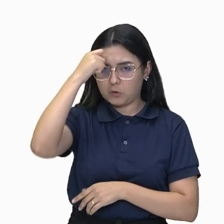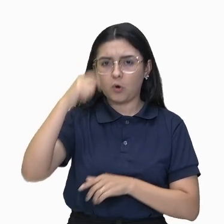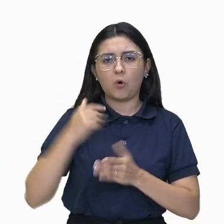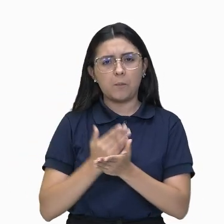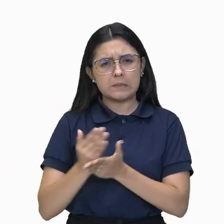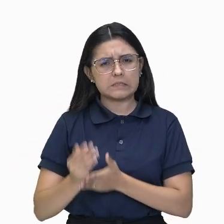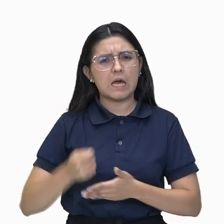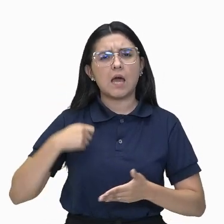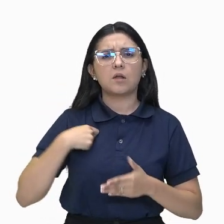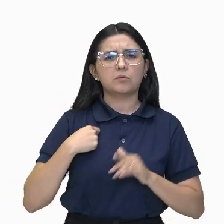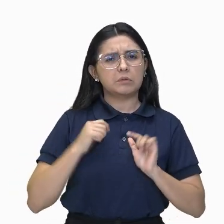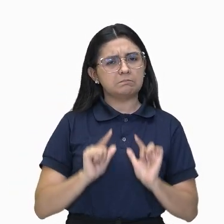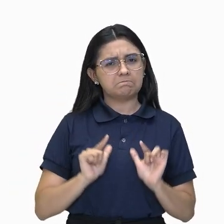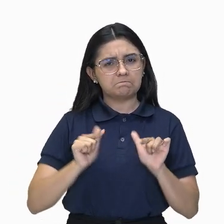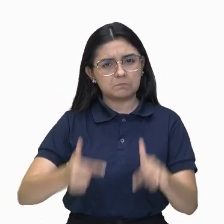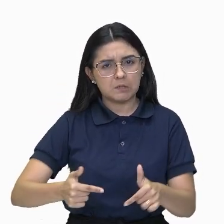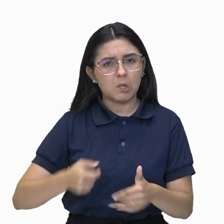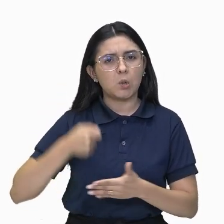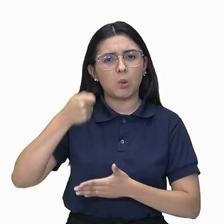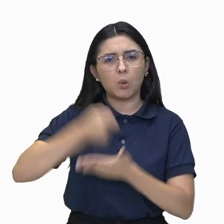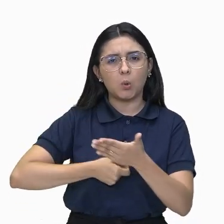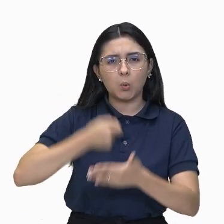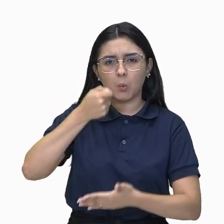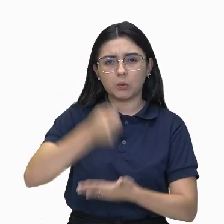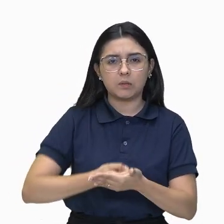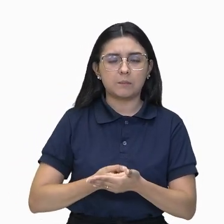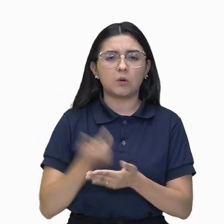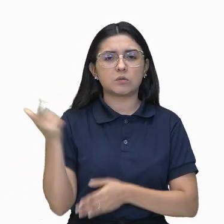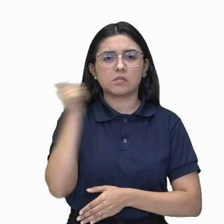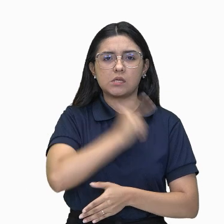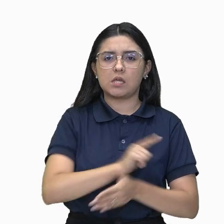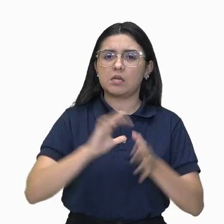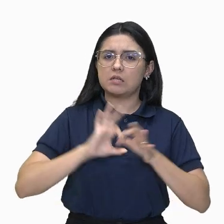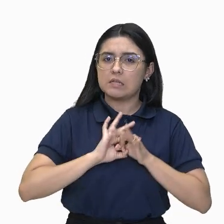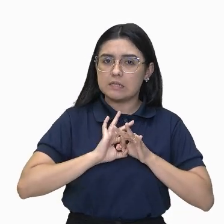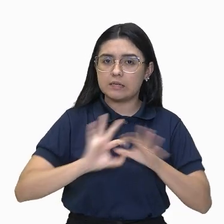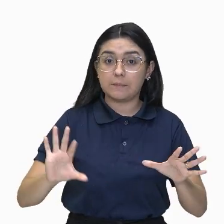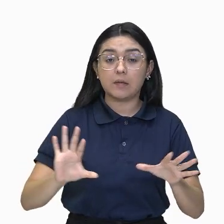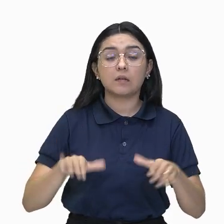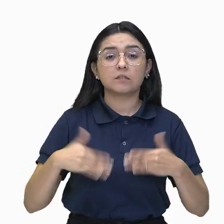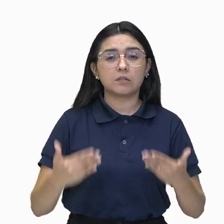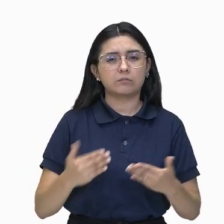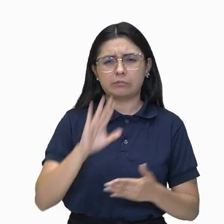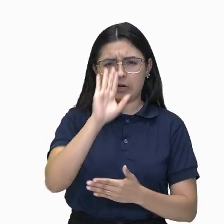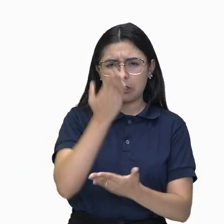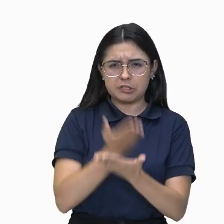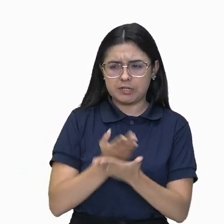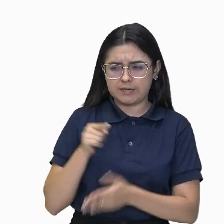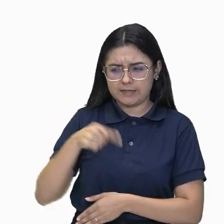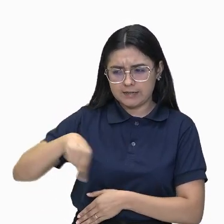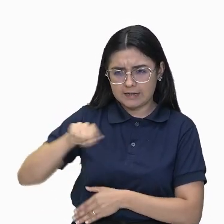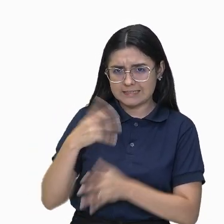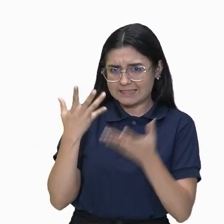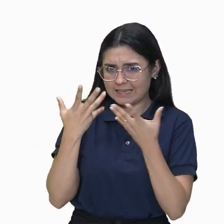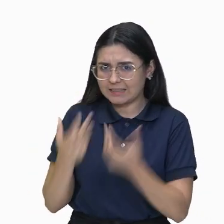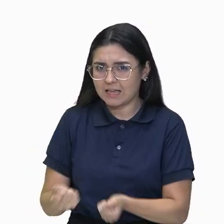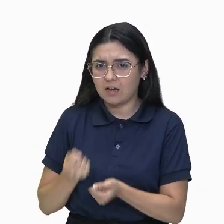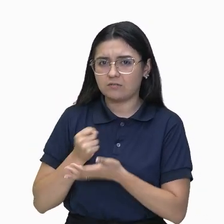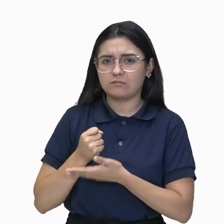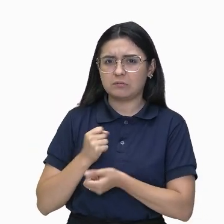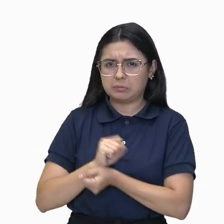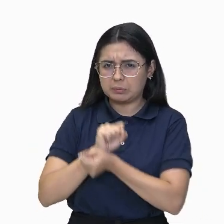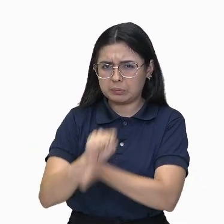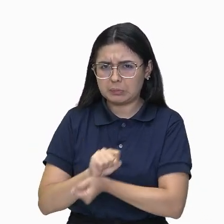sua libertação. A gente não pode acreditar, né, que os negros escravizados aceitavam aquela situação de vida,